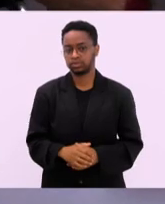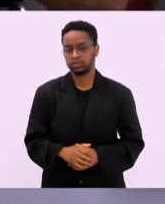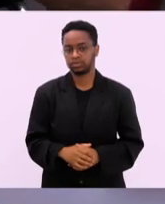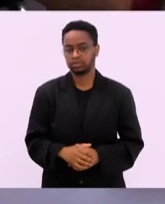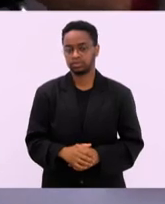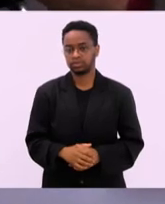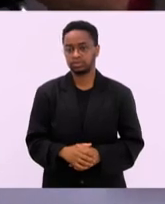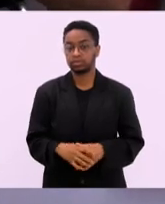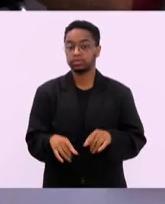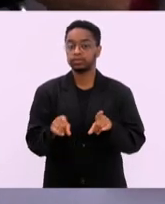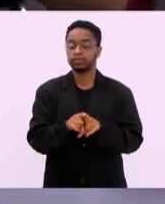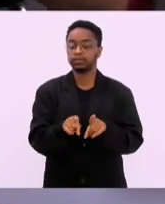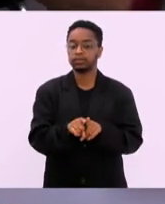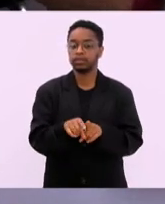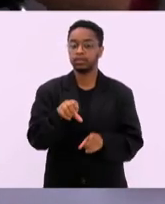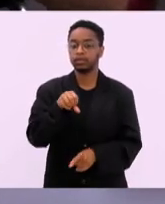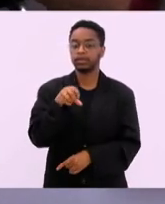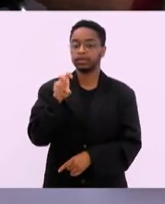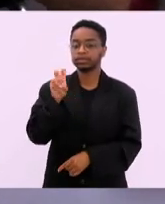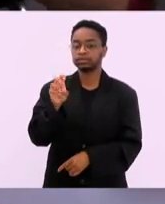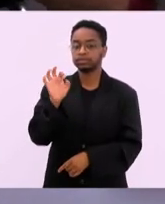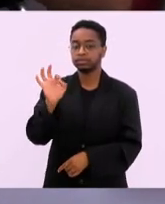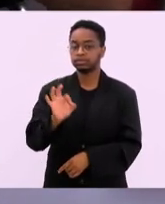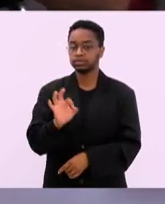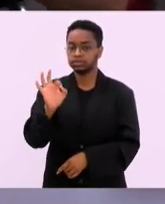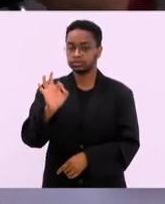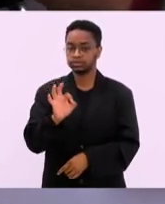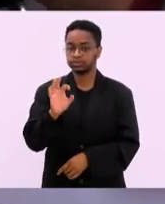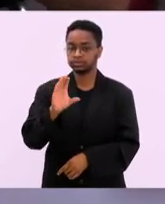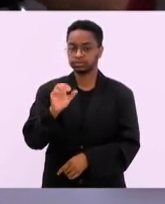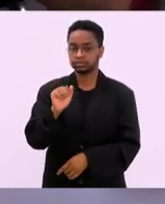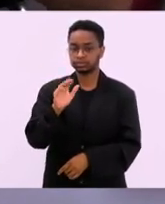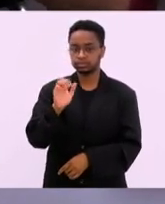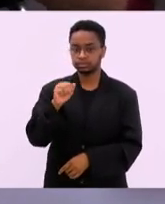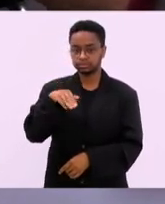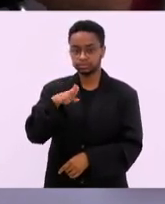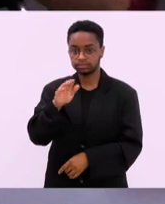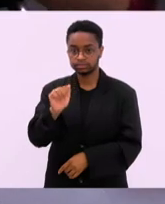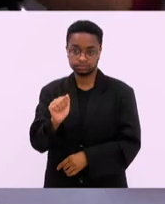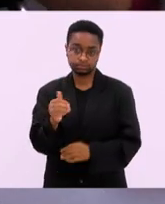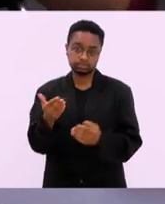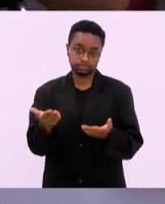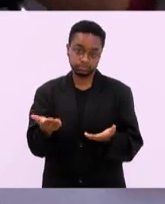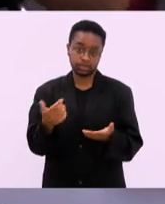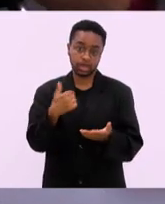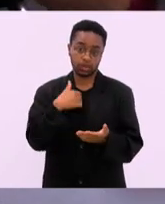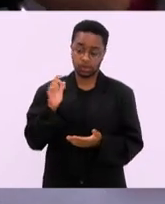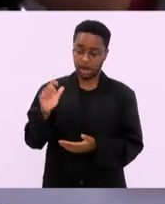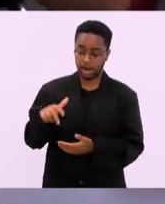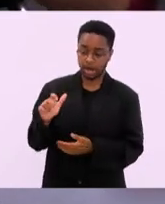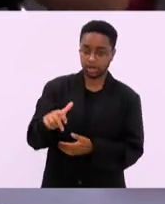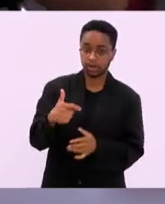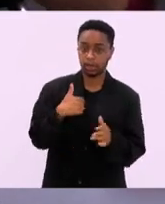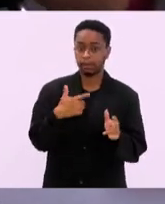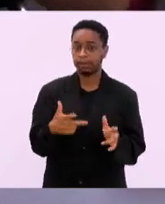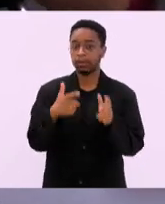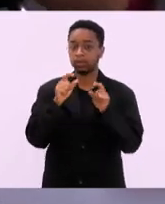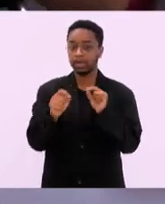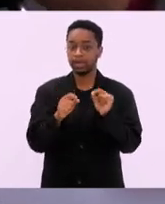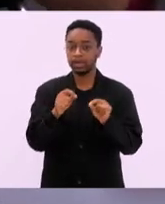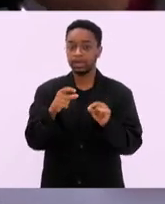grande, a 95% das caçambas, pelo menos onde eu tenho andado, elas ficam